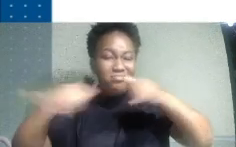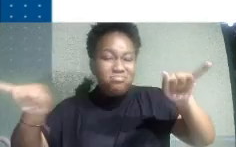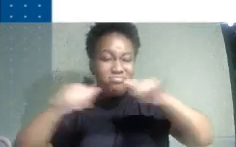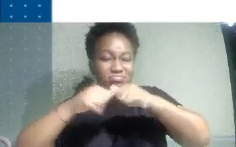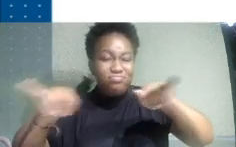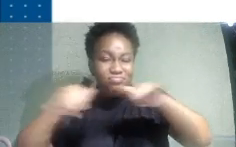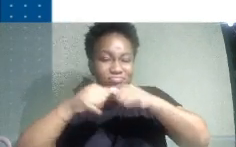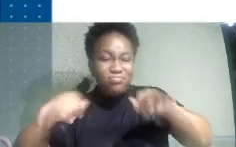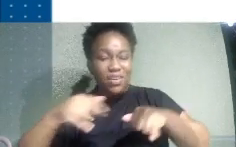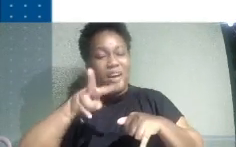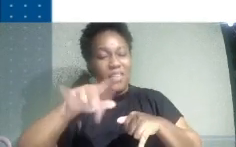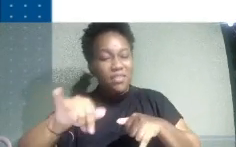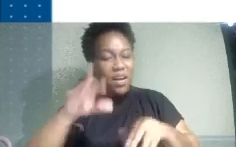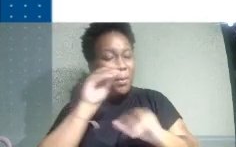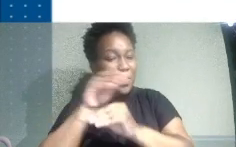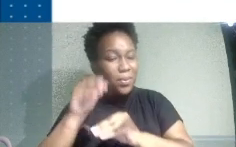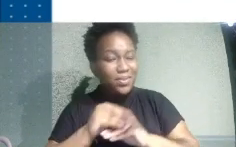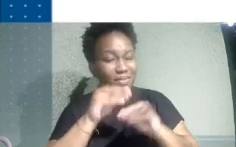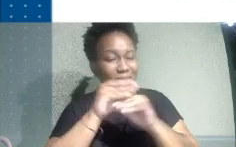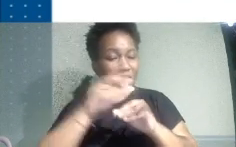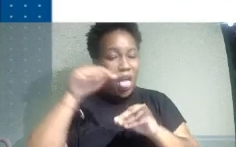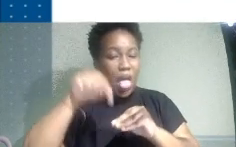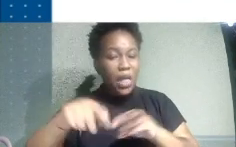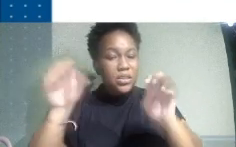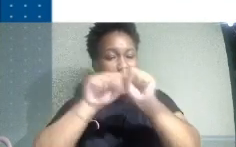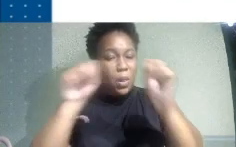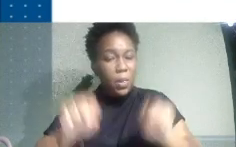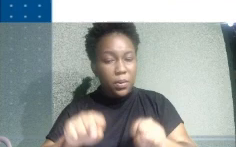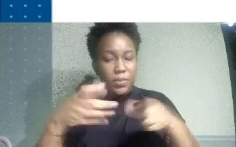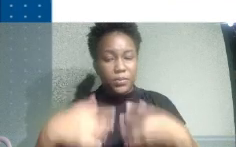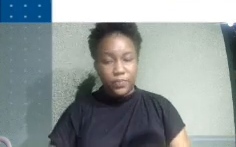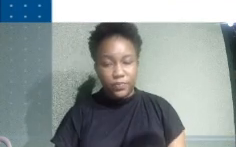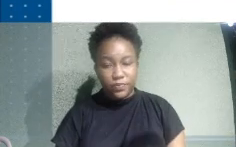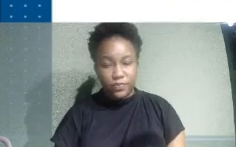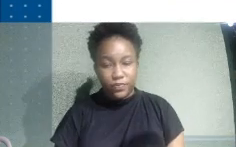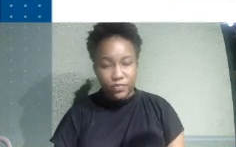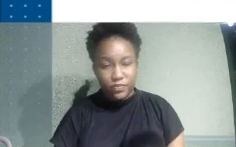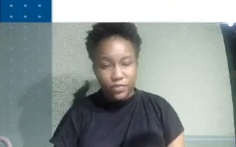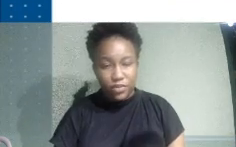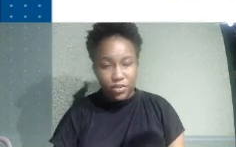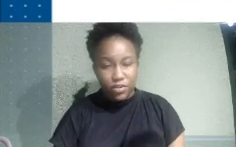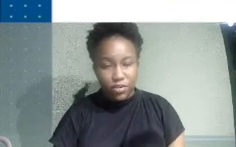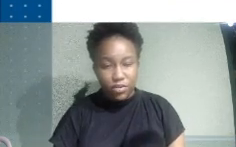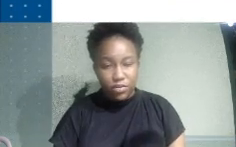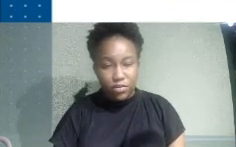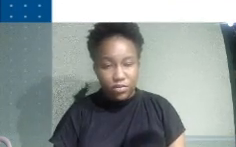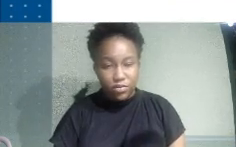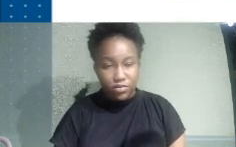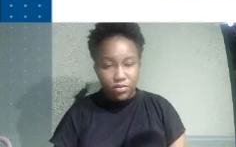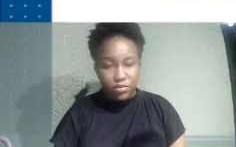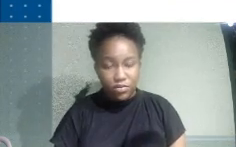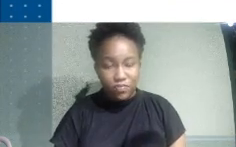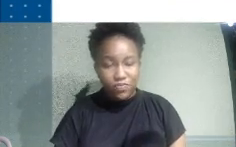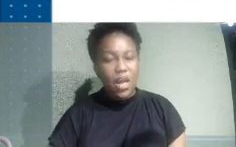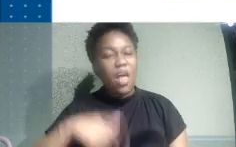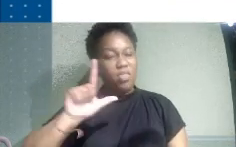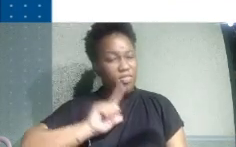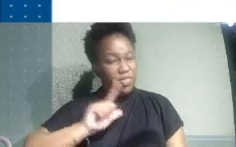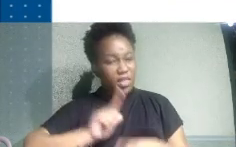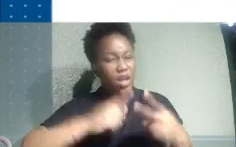vai proteger muito bem esse sistema. O diâmetro ou bitola, vocês podem ouvir esses dois termos,